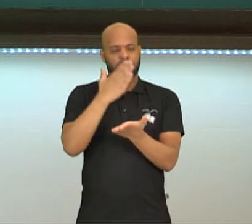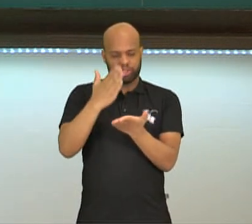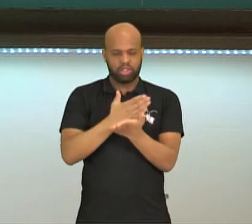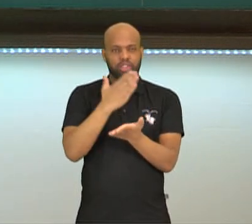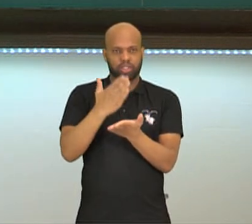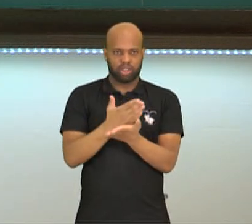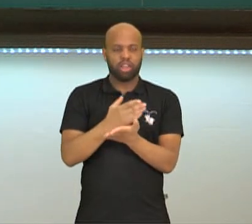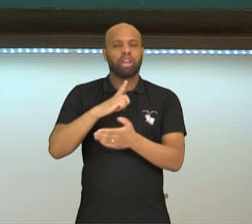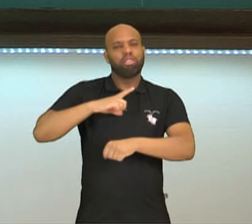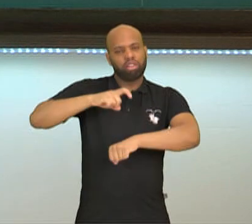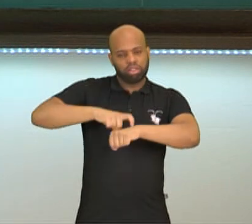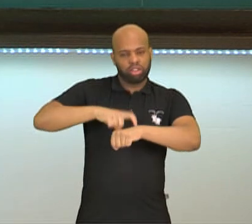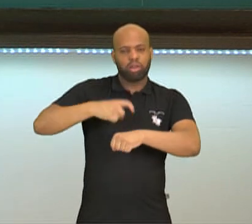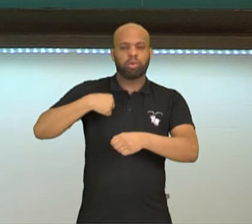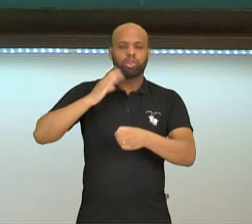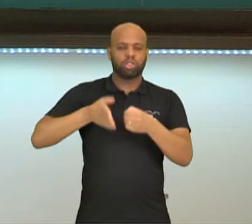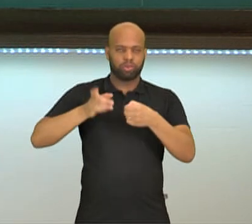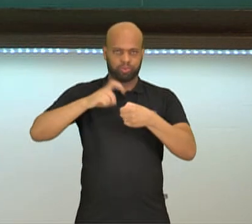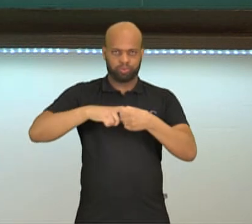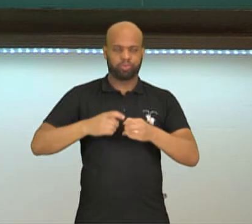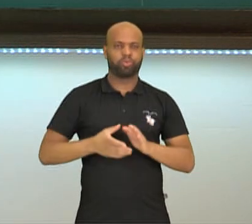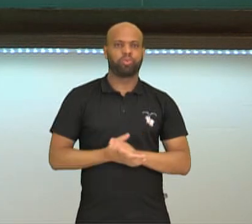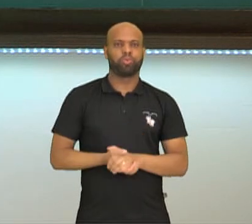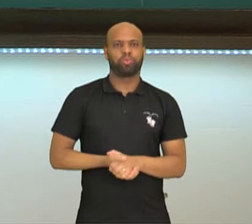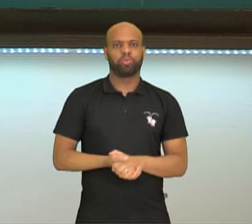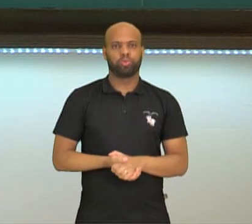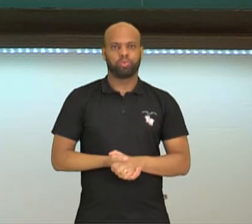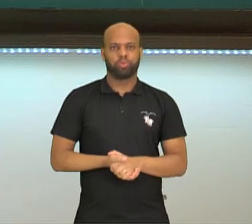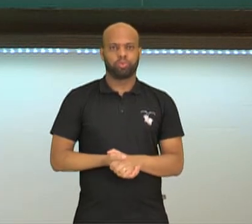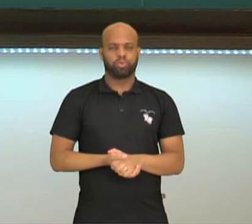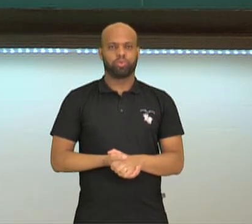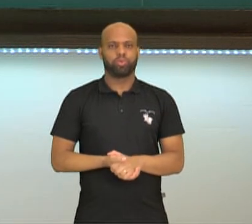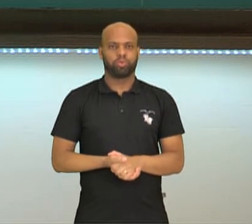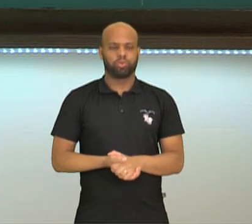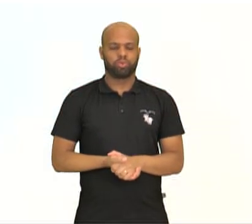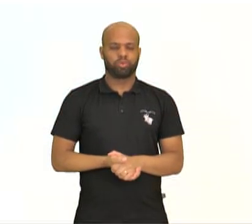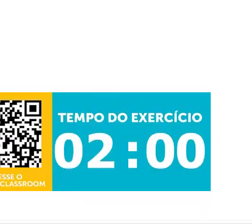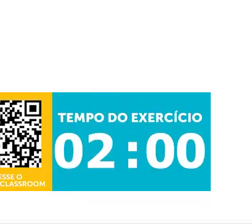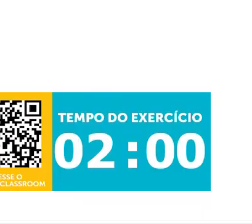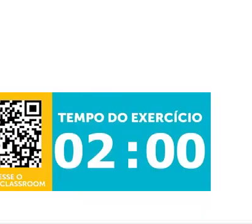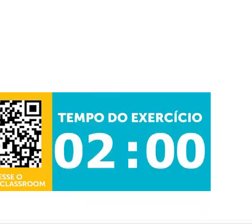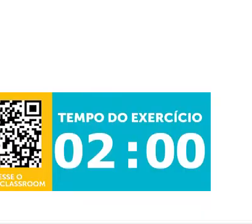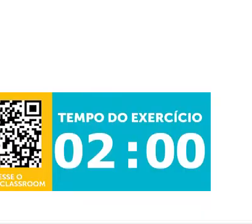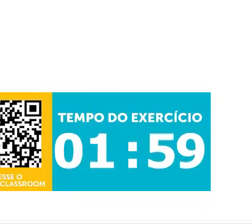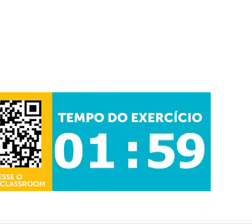material. Vou te dar um tempinho e já retorno aqui para a gente continuar essa conversa.